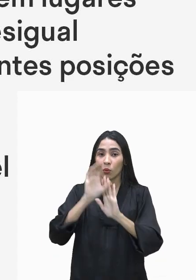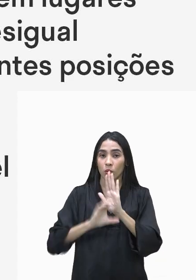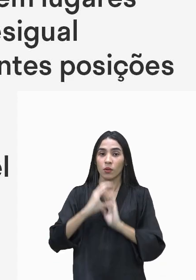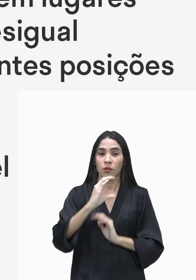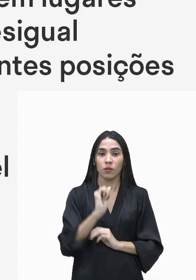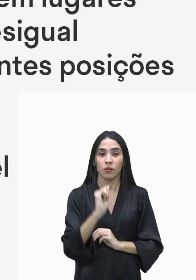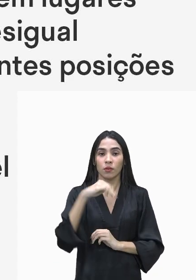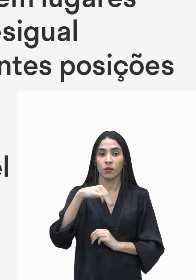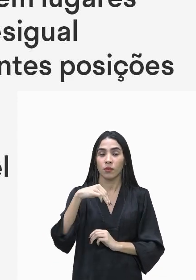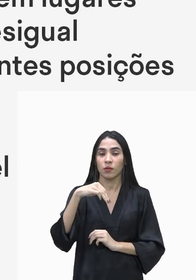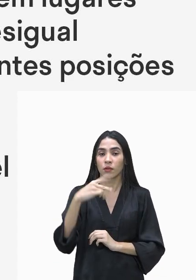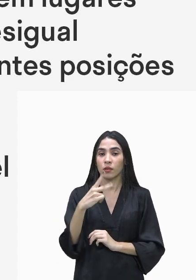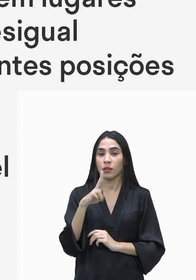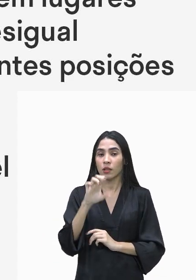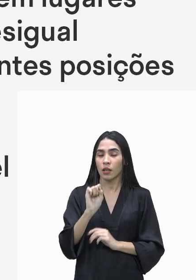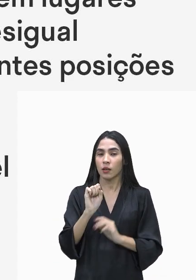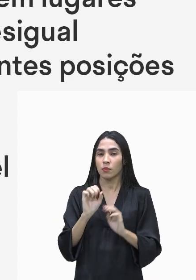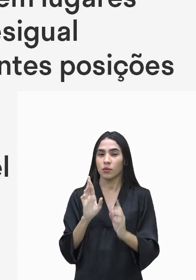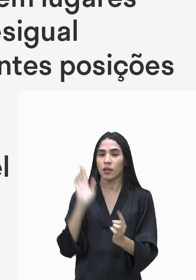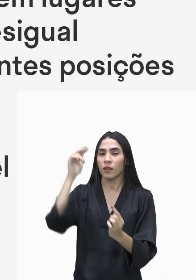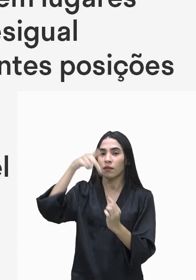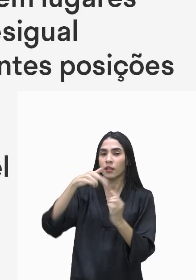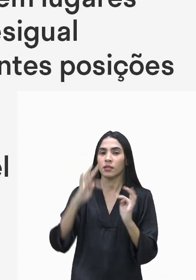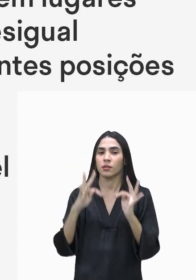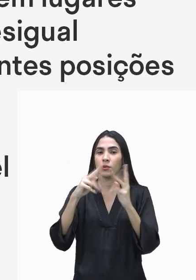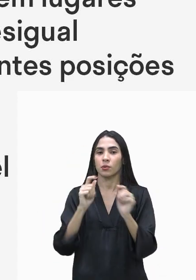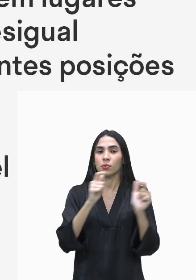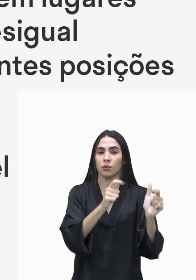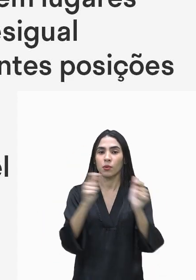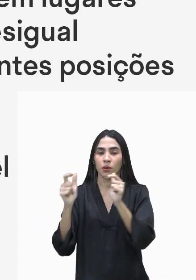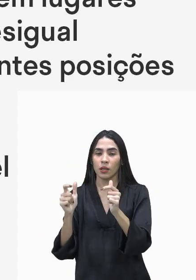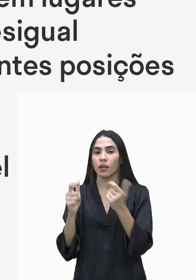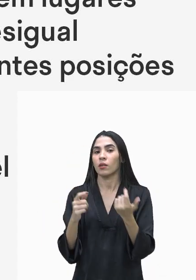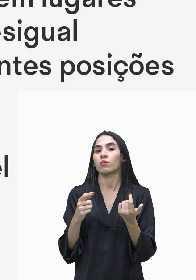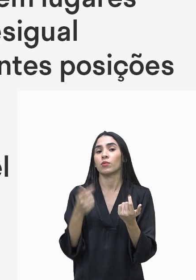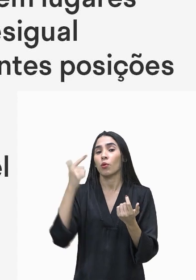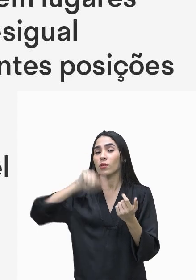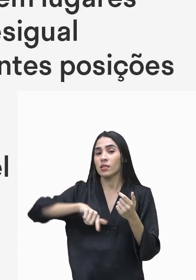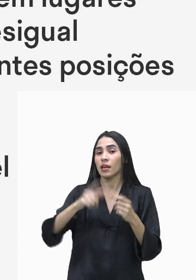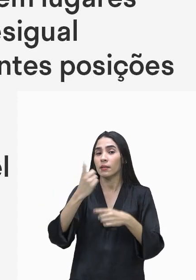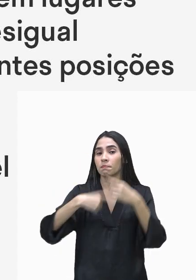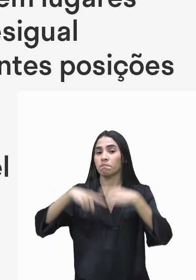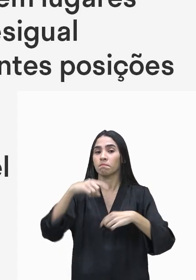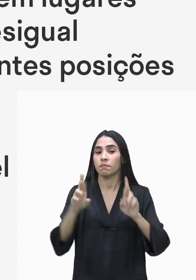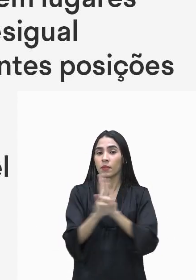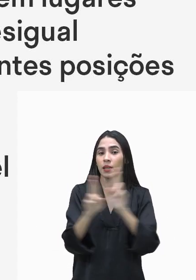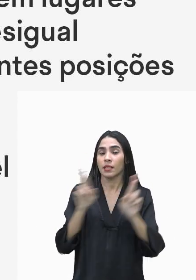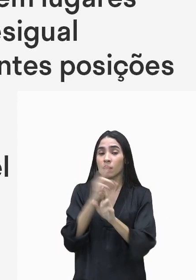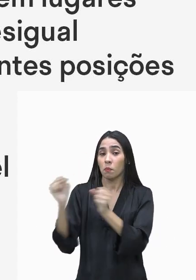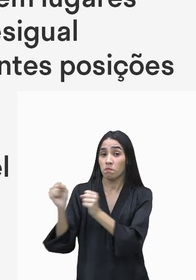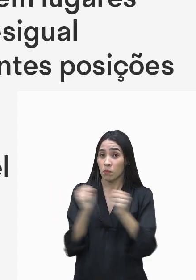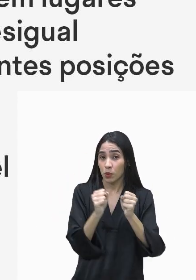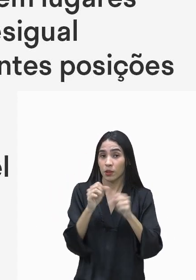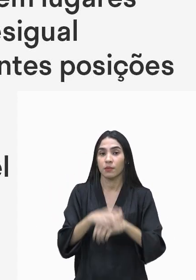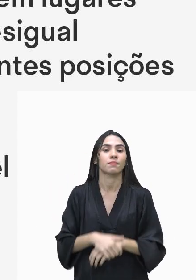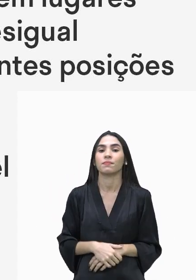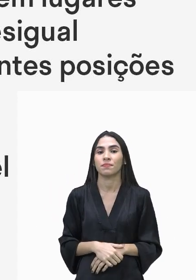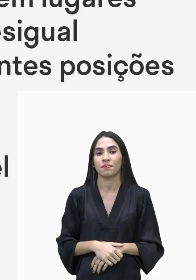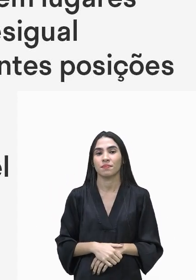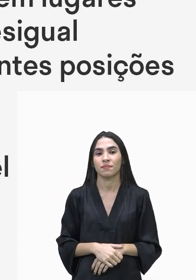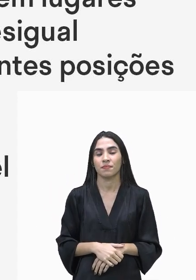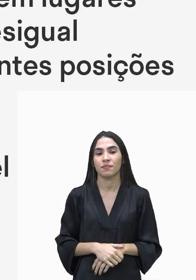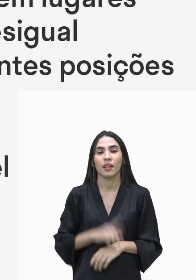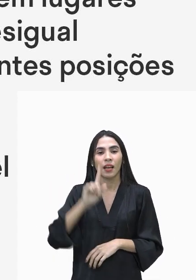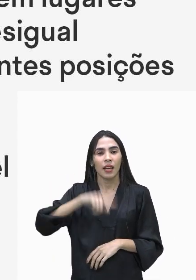campo refere-se a todos os espaços onde se desenvolvem relações de poder. É aplicável